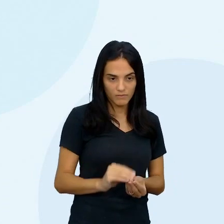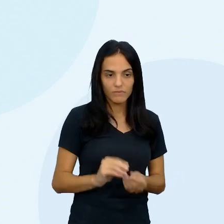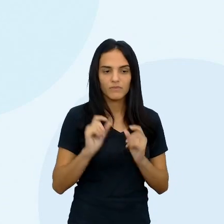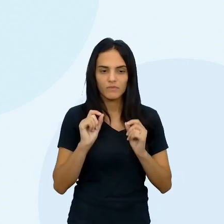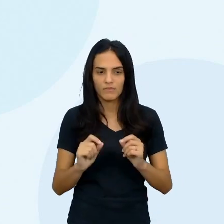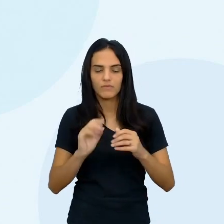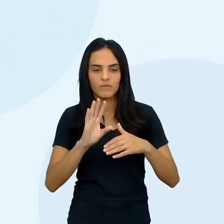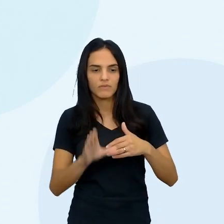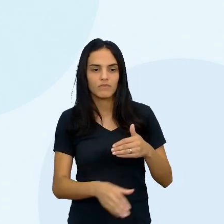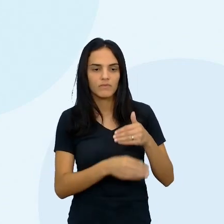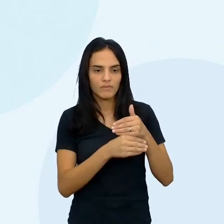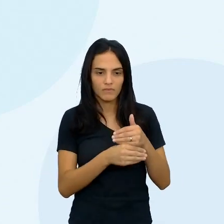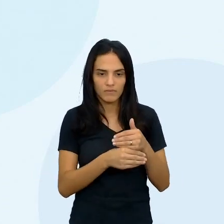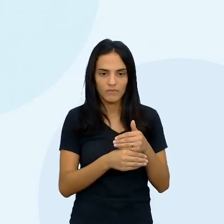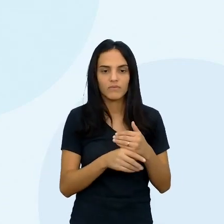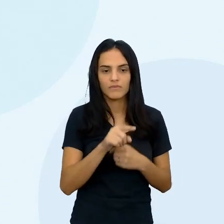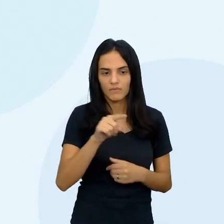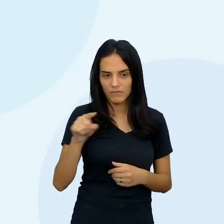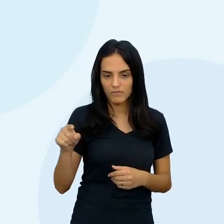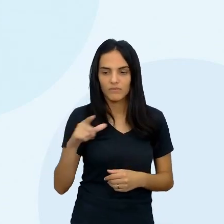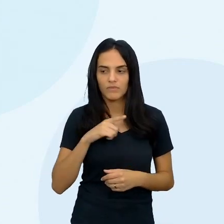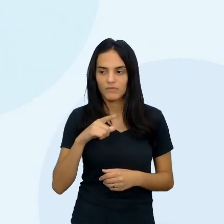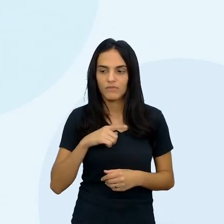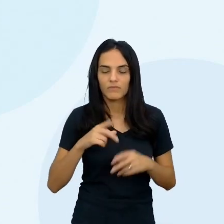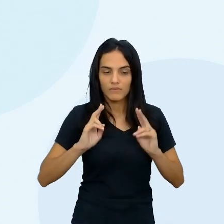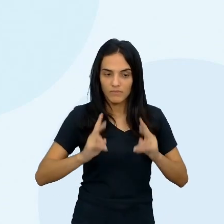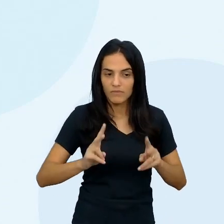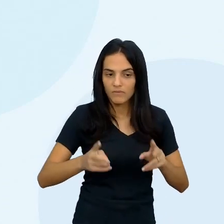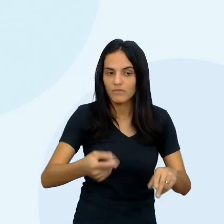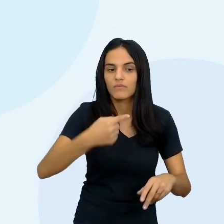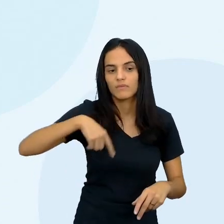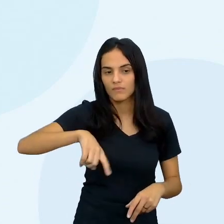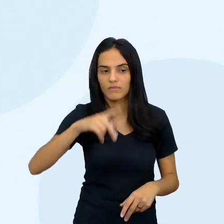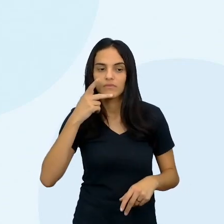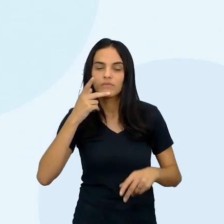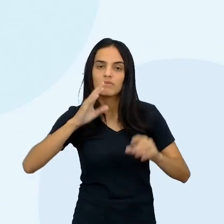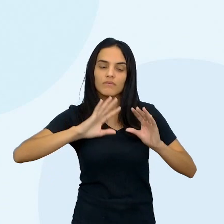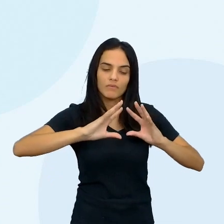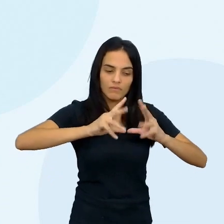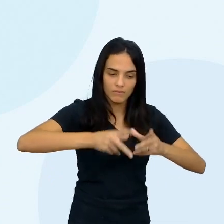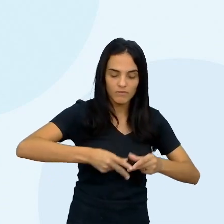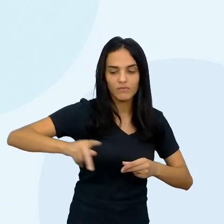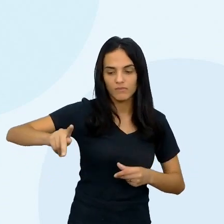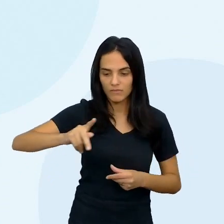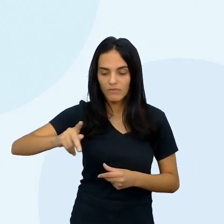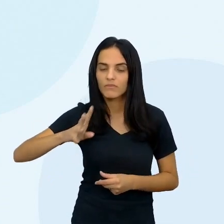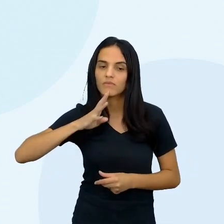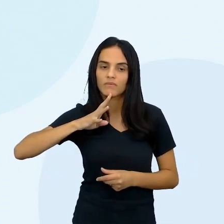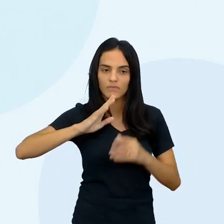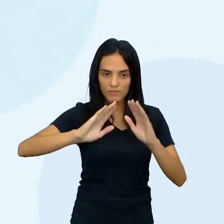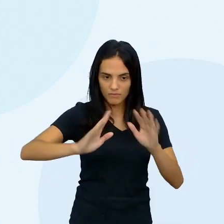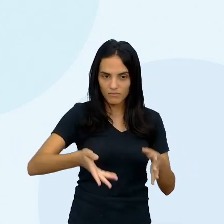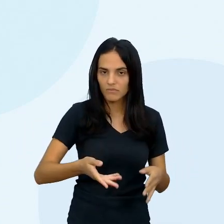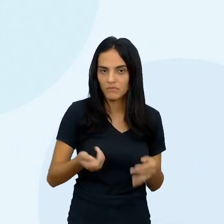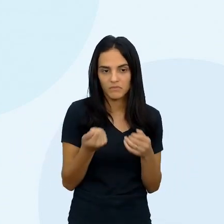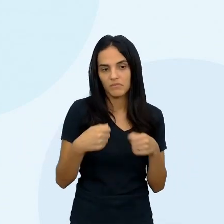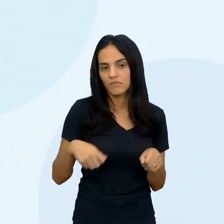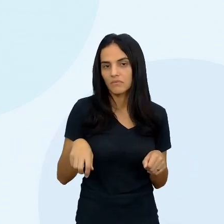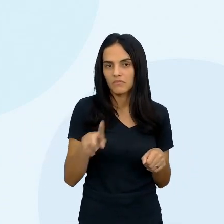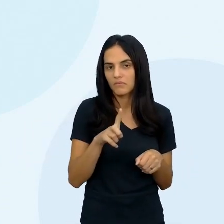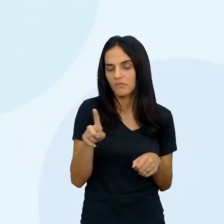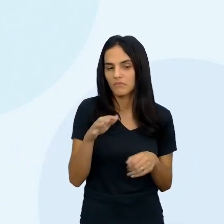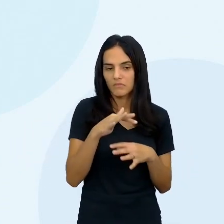no componente. Então, você vai ter sempre, a gente já falou em todos, o professor já conhece, QME, não precisa a